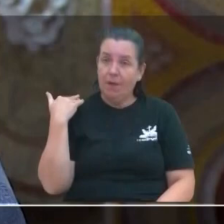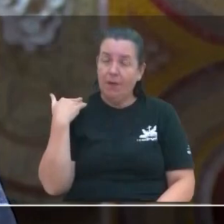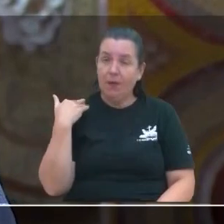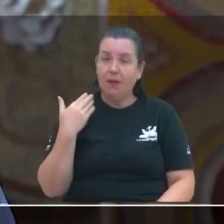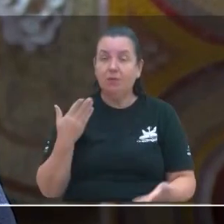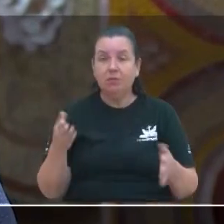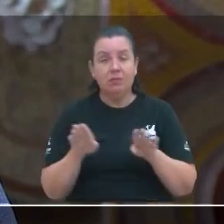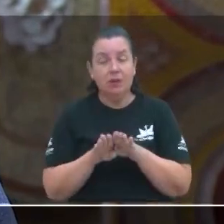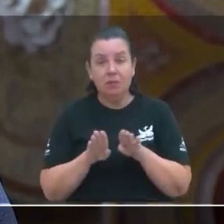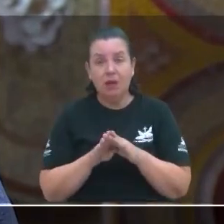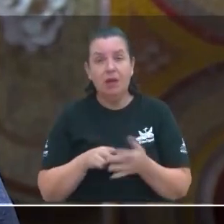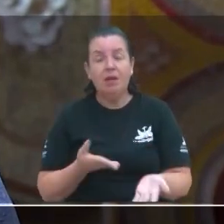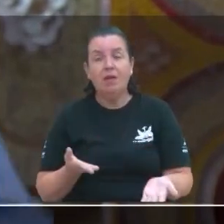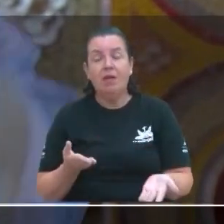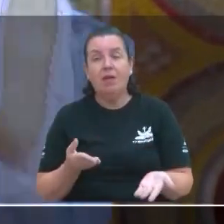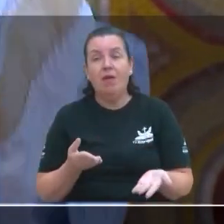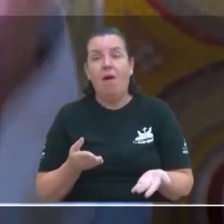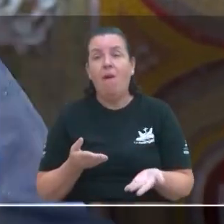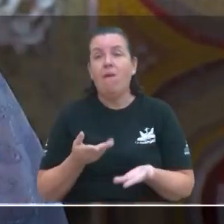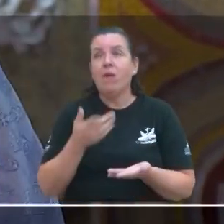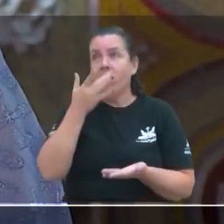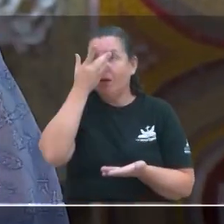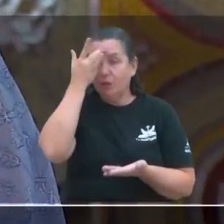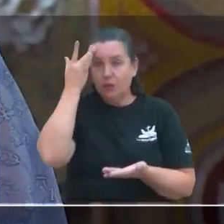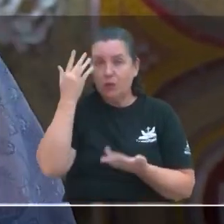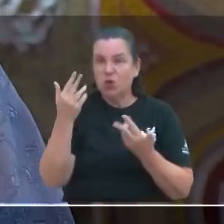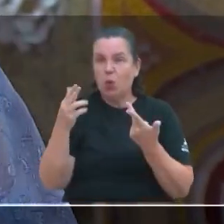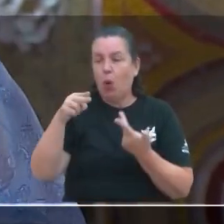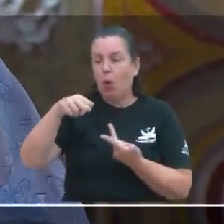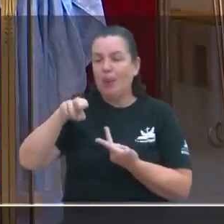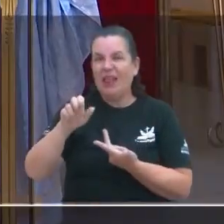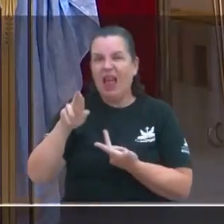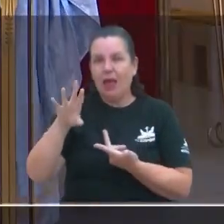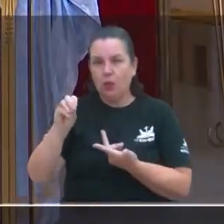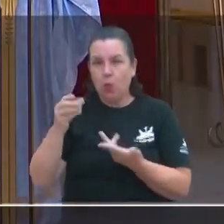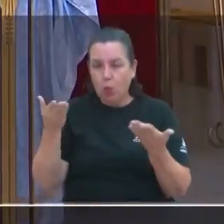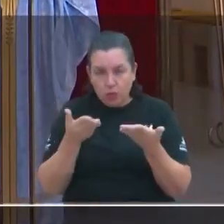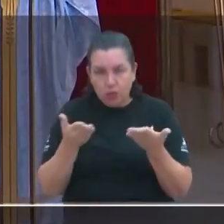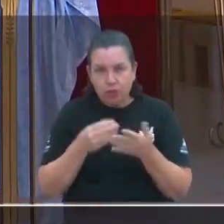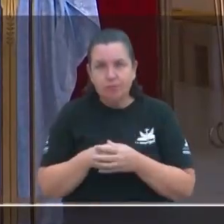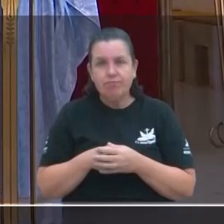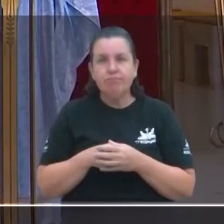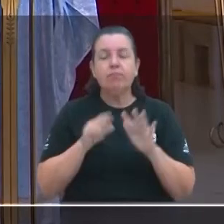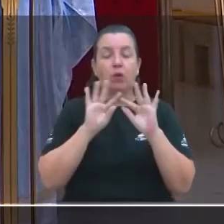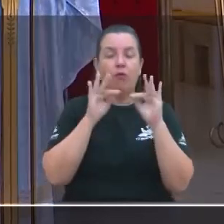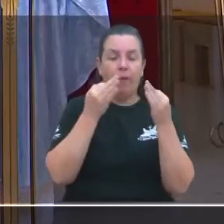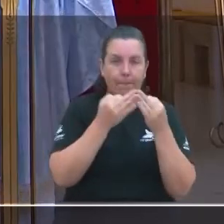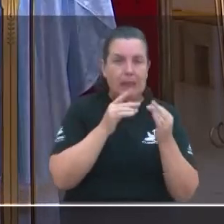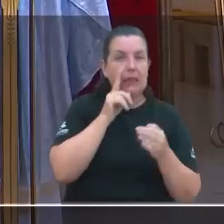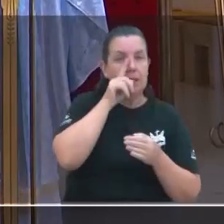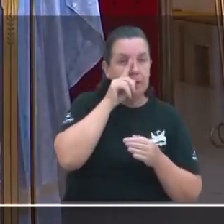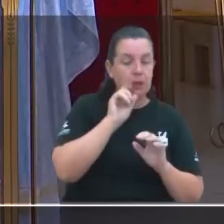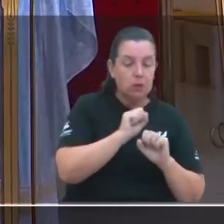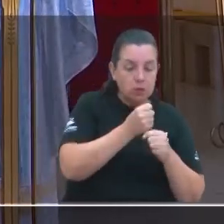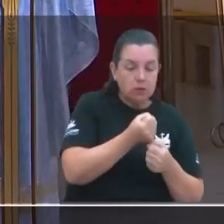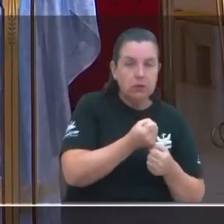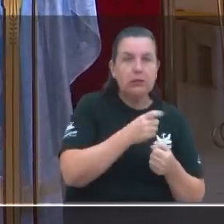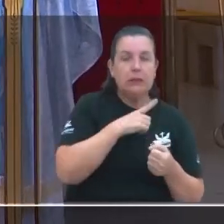hoje e dos perigos que a família enfrenta, a